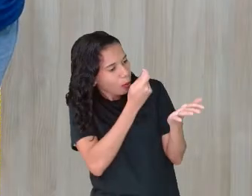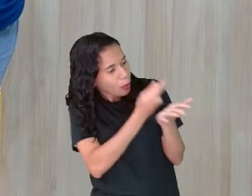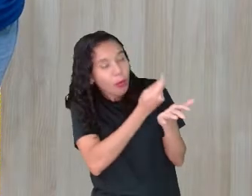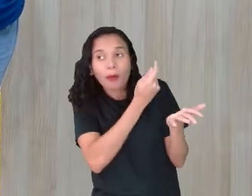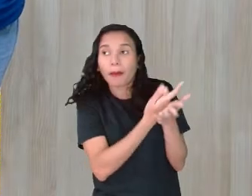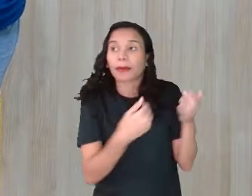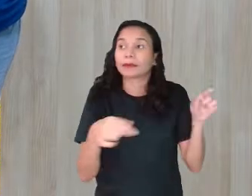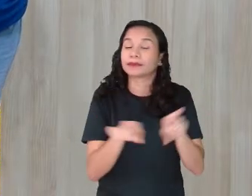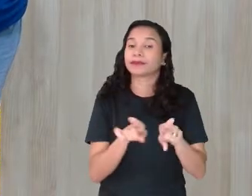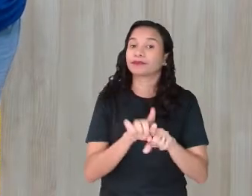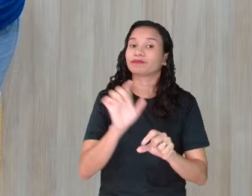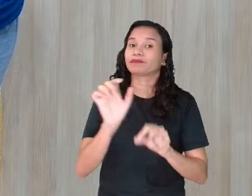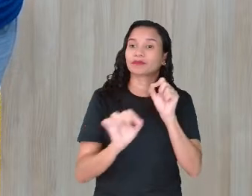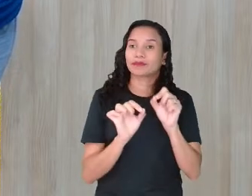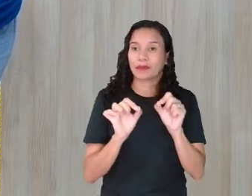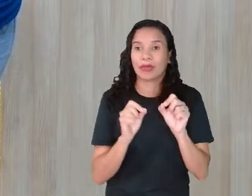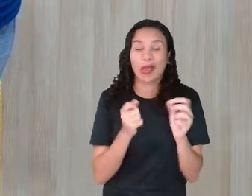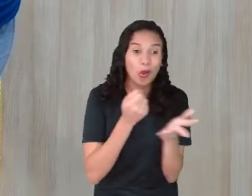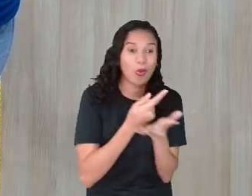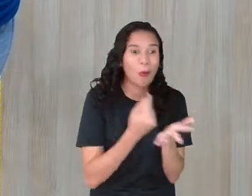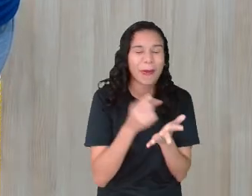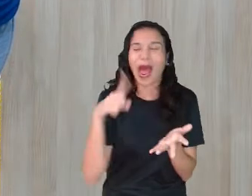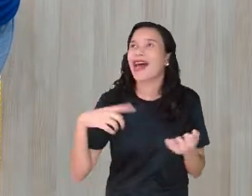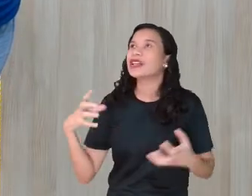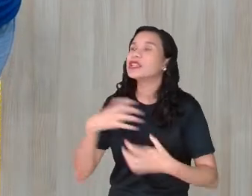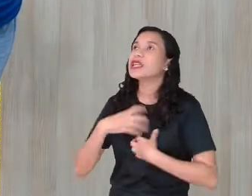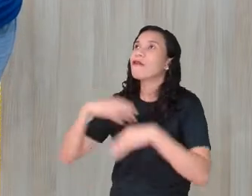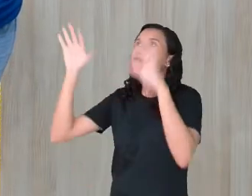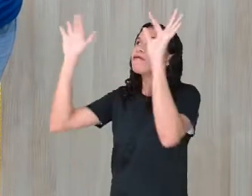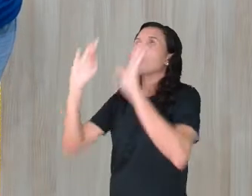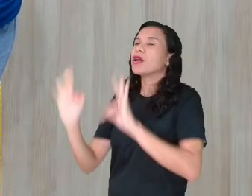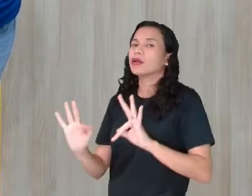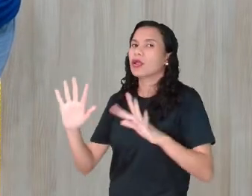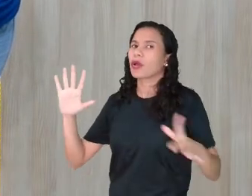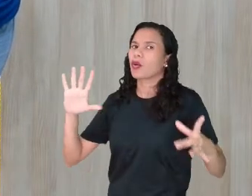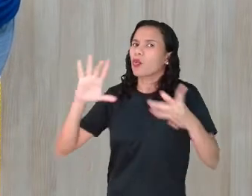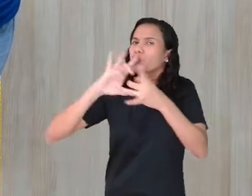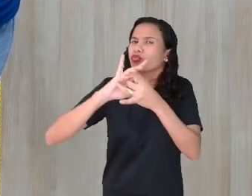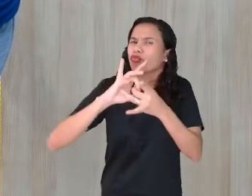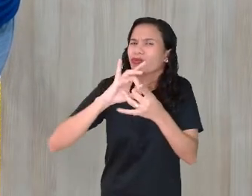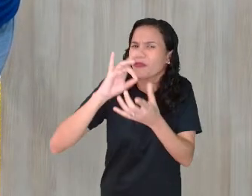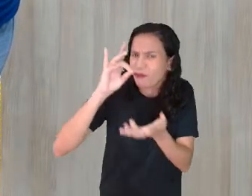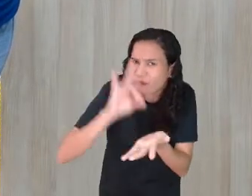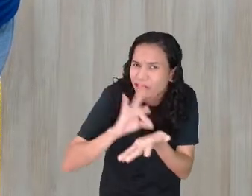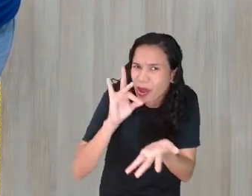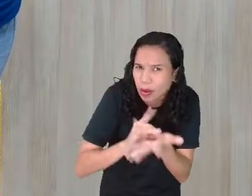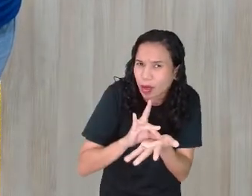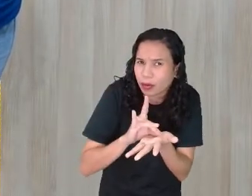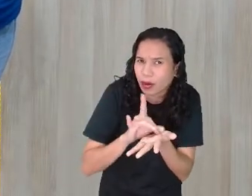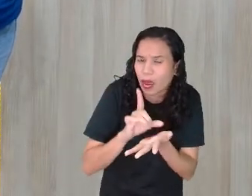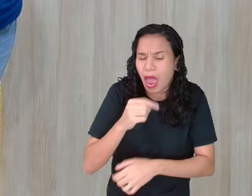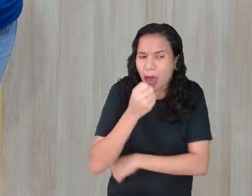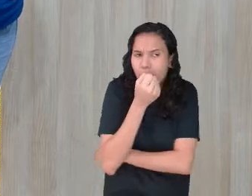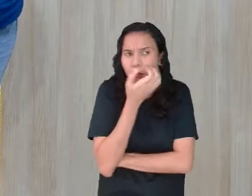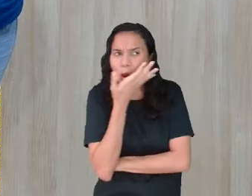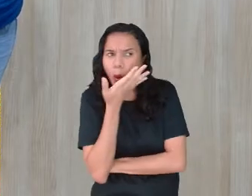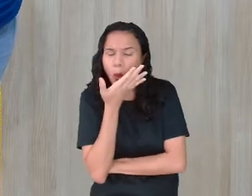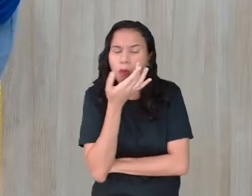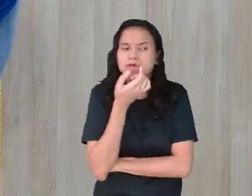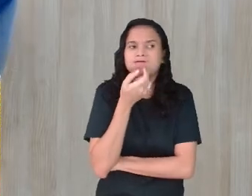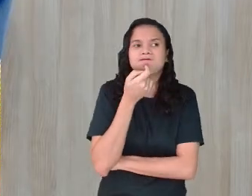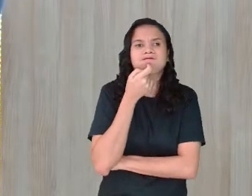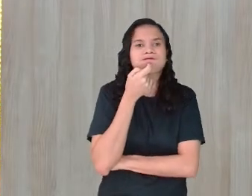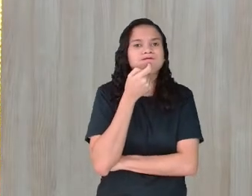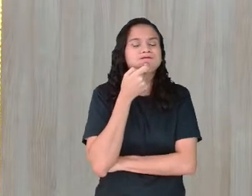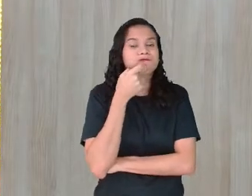também, ó, consumismo e felicidade, né? Essas coisas estão atreladas, mas será que isso é uma coisa bacana, né?